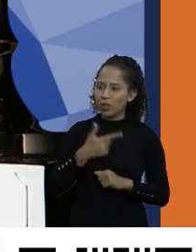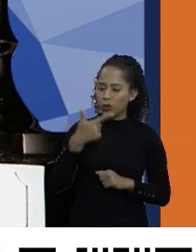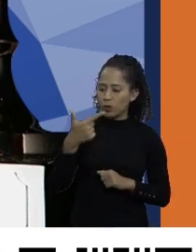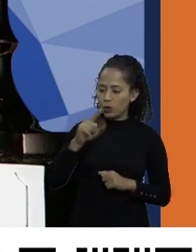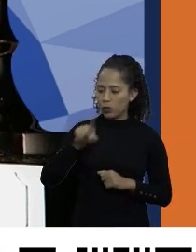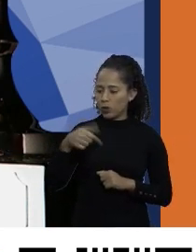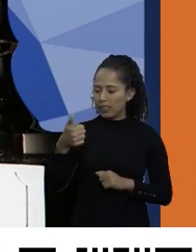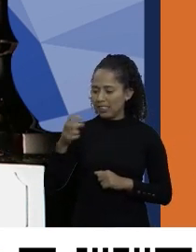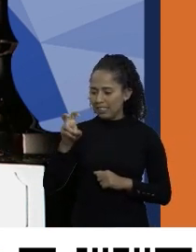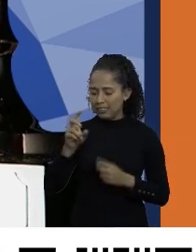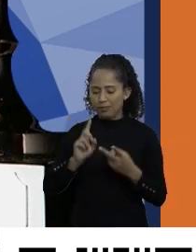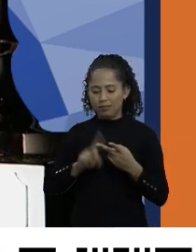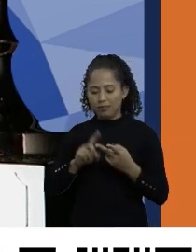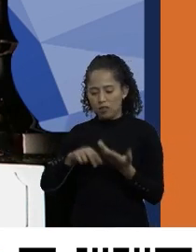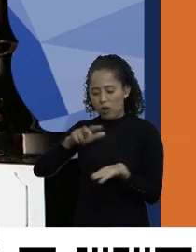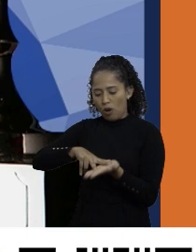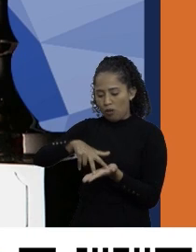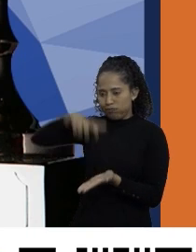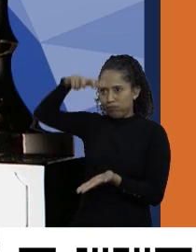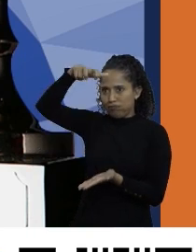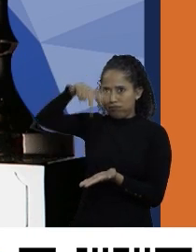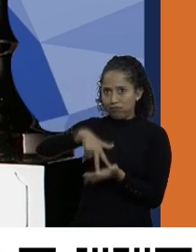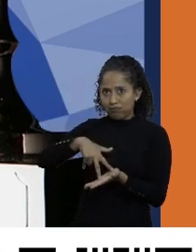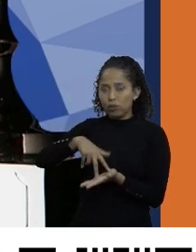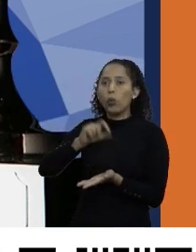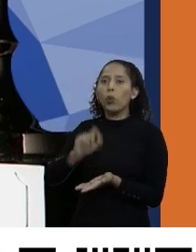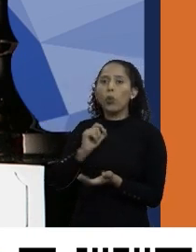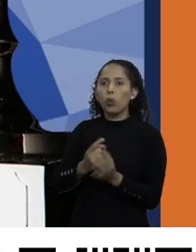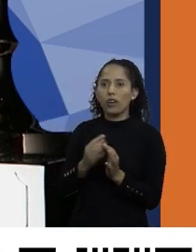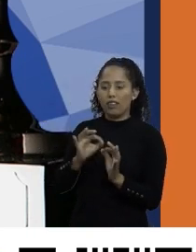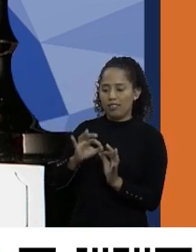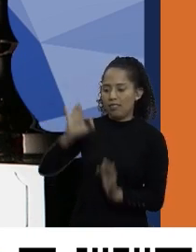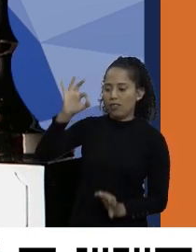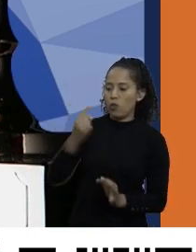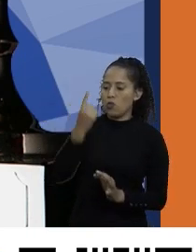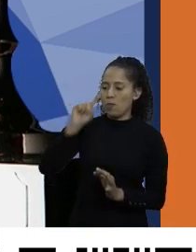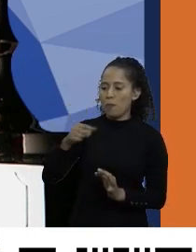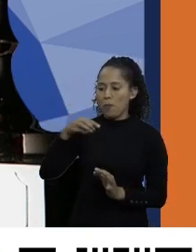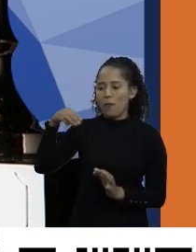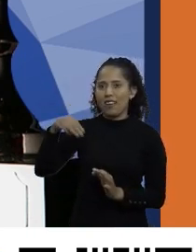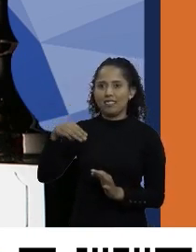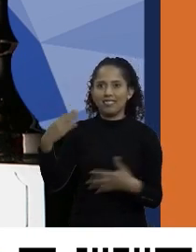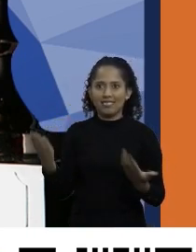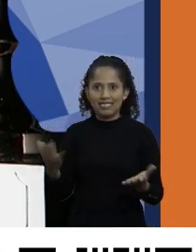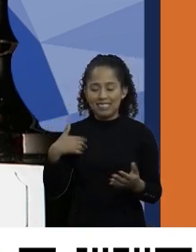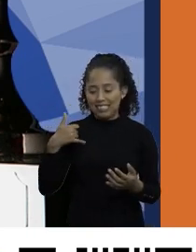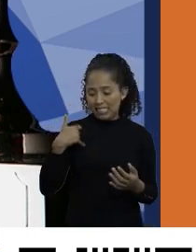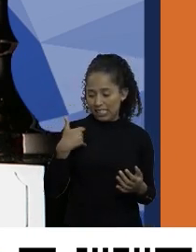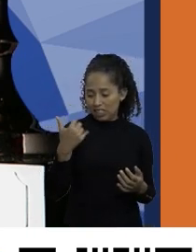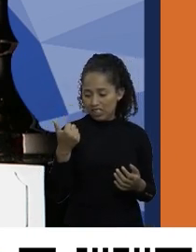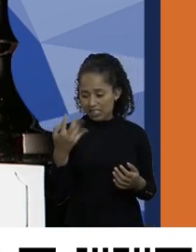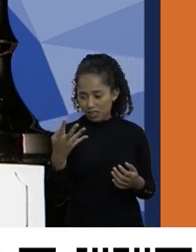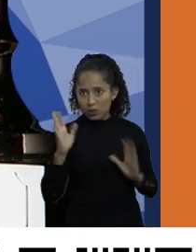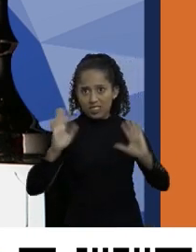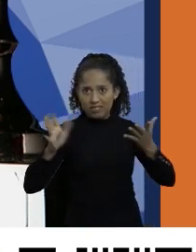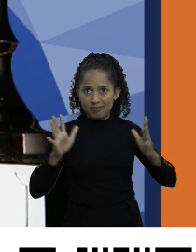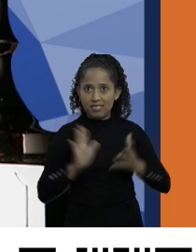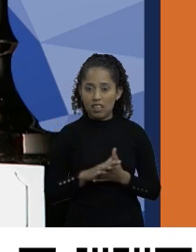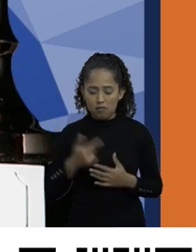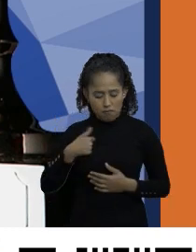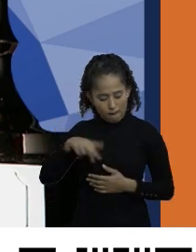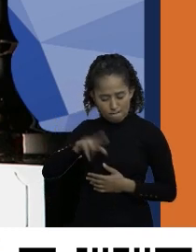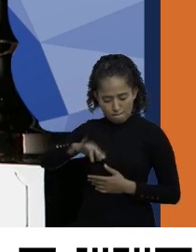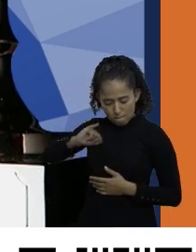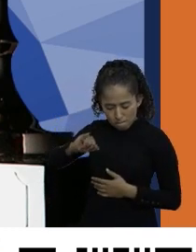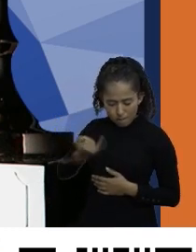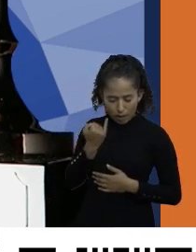eu salto quase 1 metro do chão, então esses eram os meus talentos, desde os meus 14 anos de idade. E isso eu usei, comecei